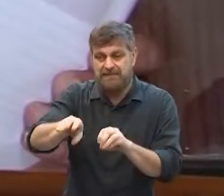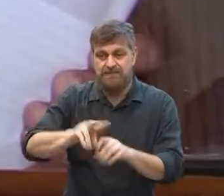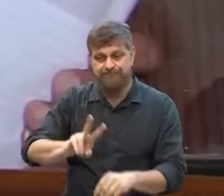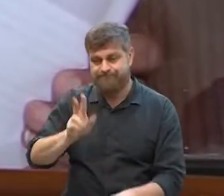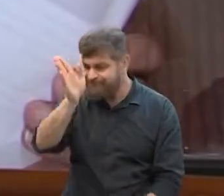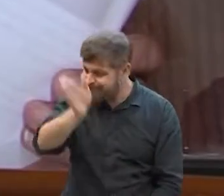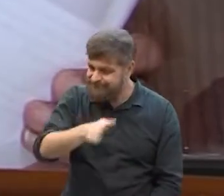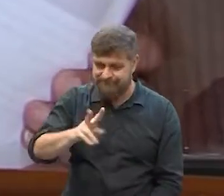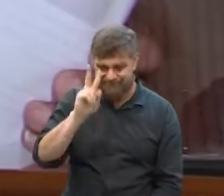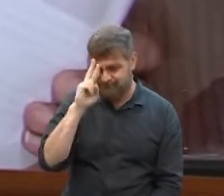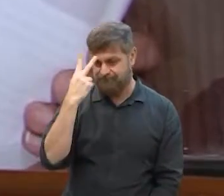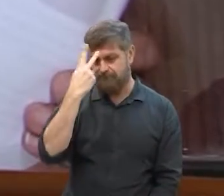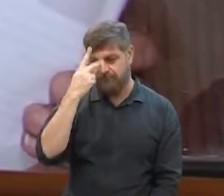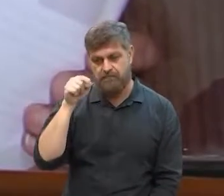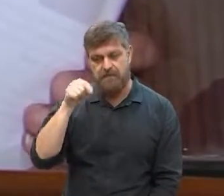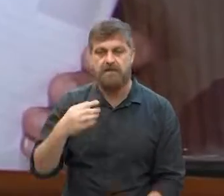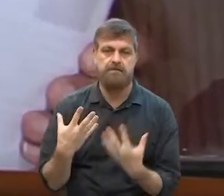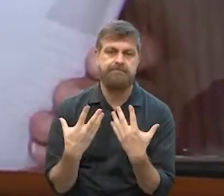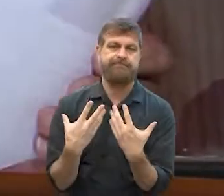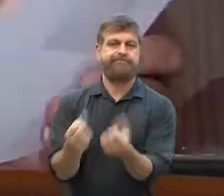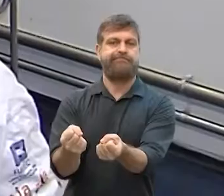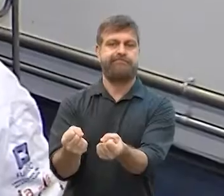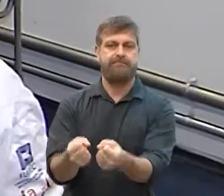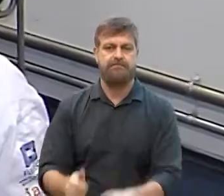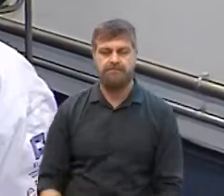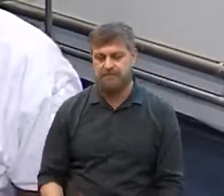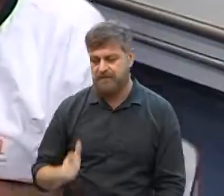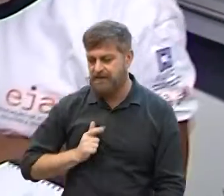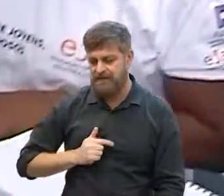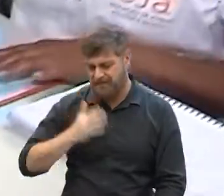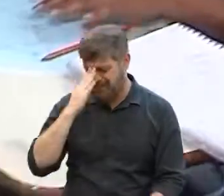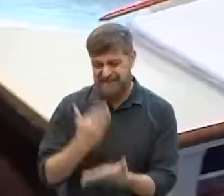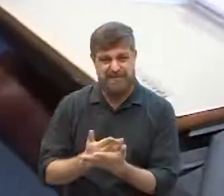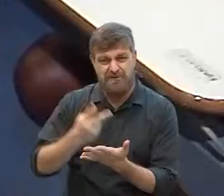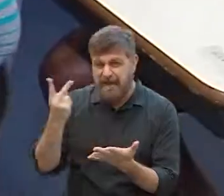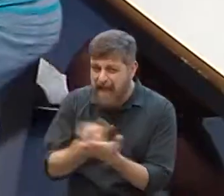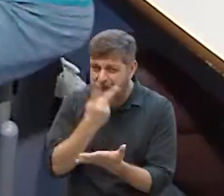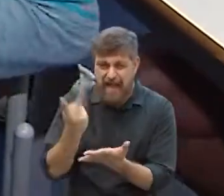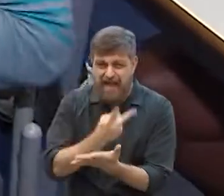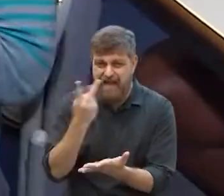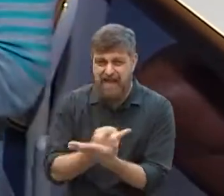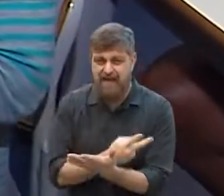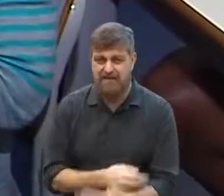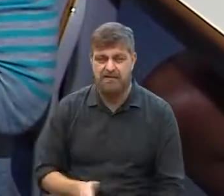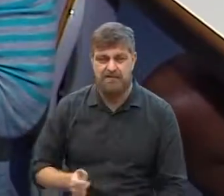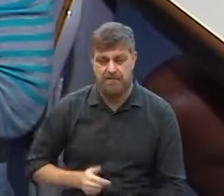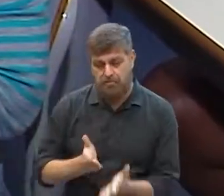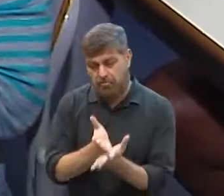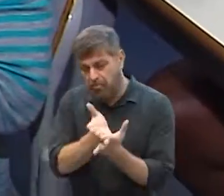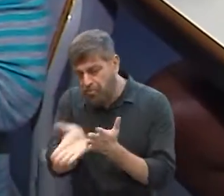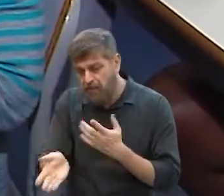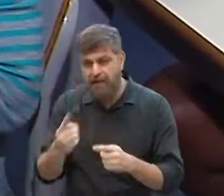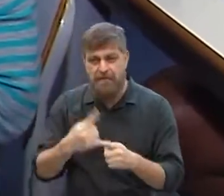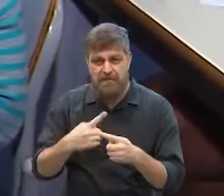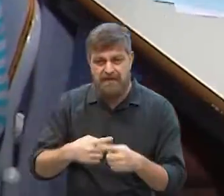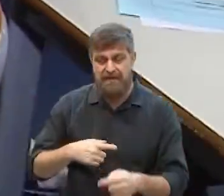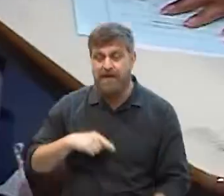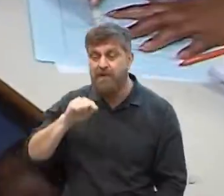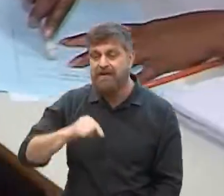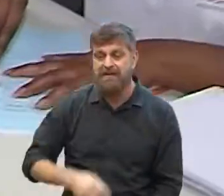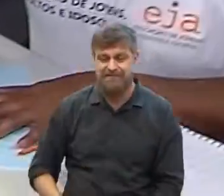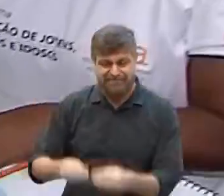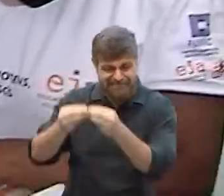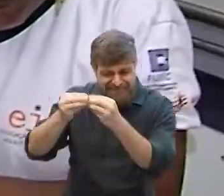isso, mas eles optaram por esse caminho, que é um caminho muito ruim, porque acaba